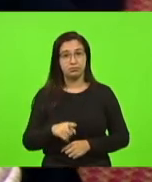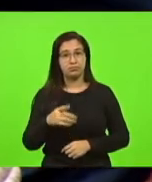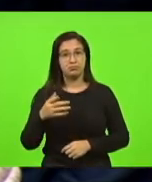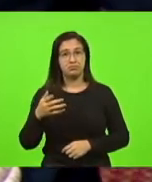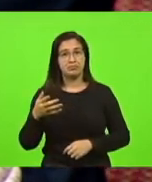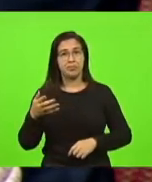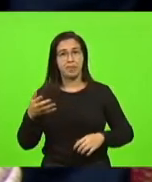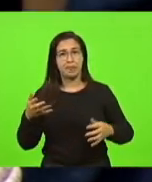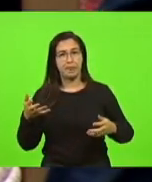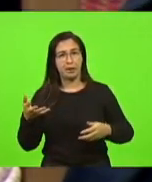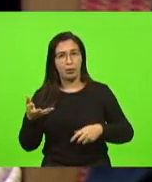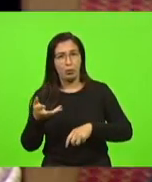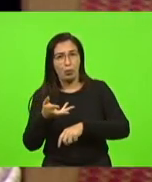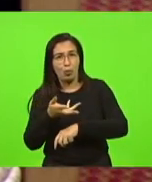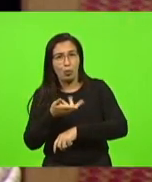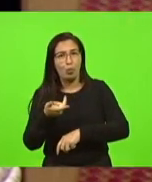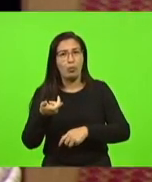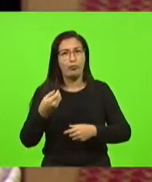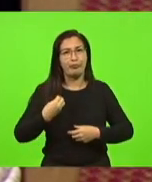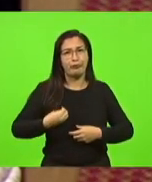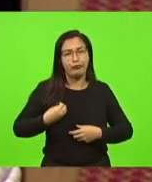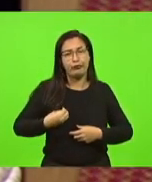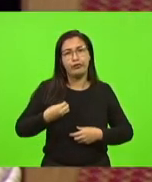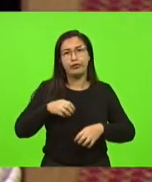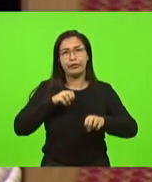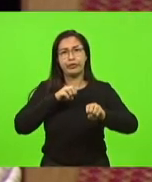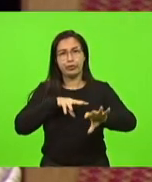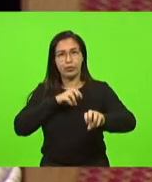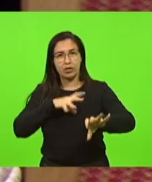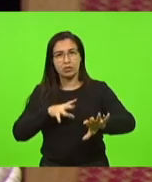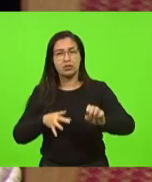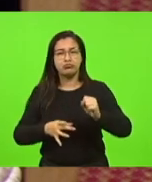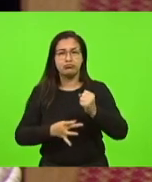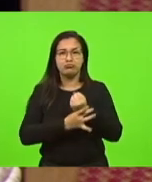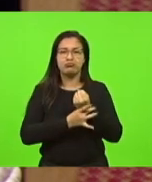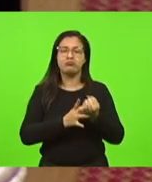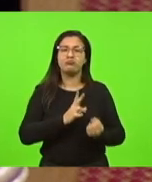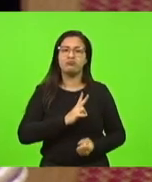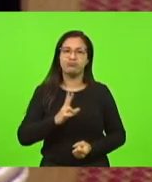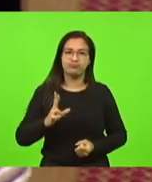vida, com boa educação, com boa segurança pública,